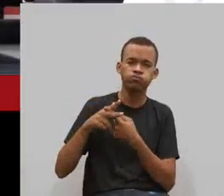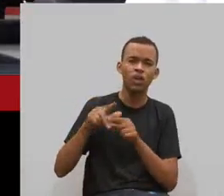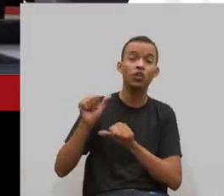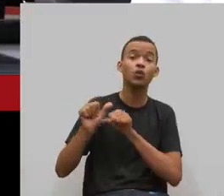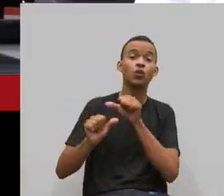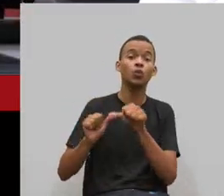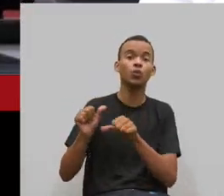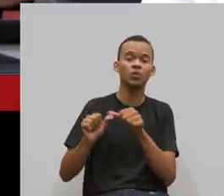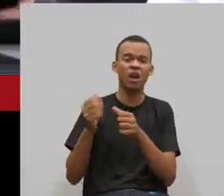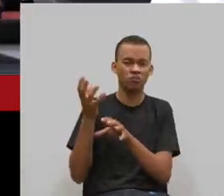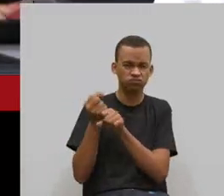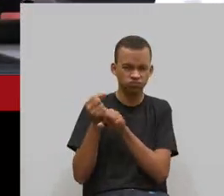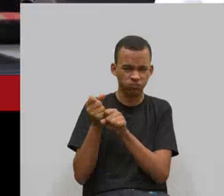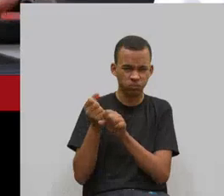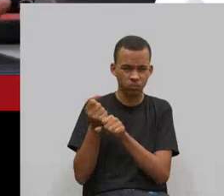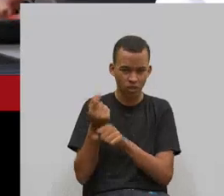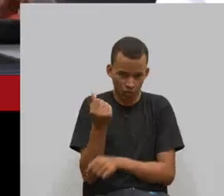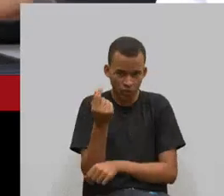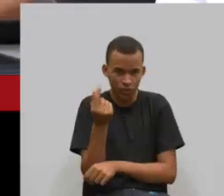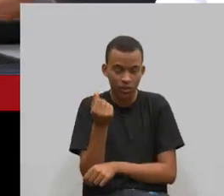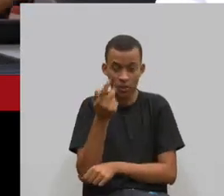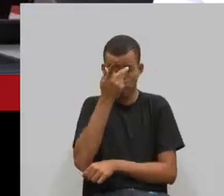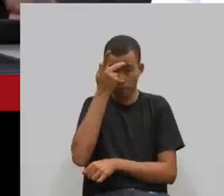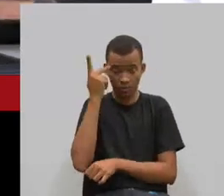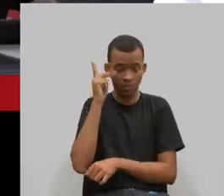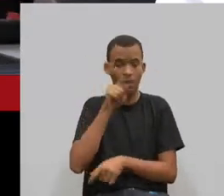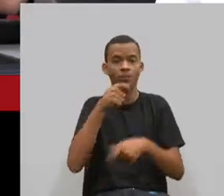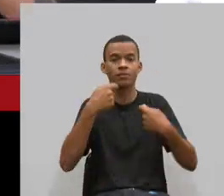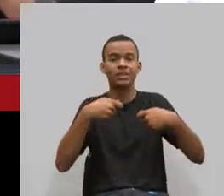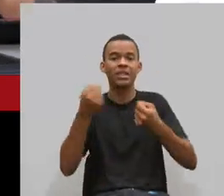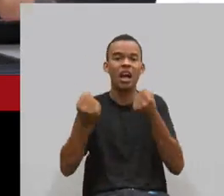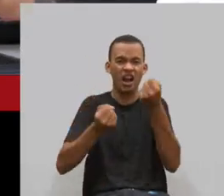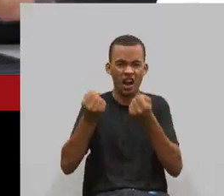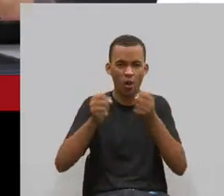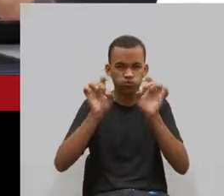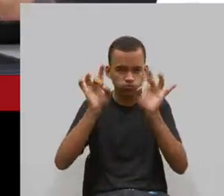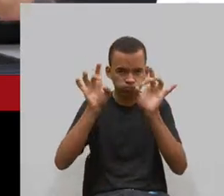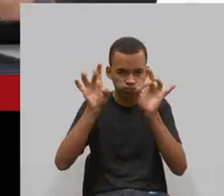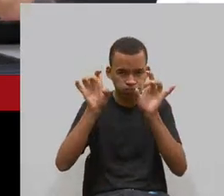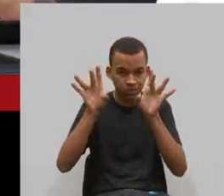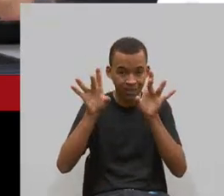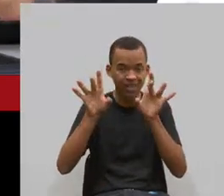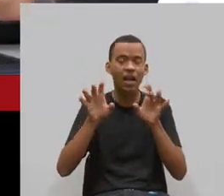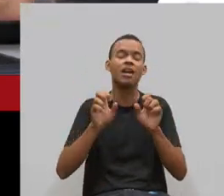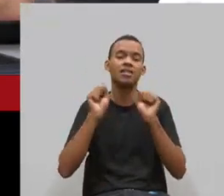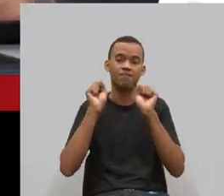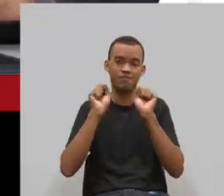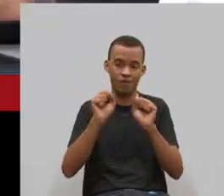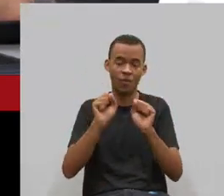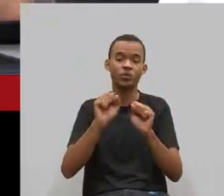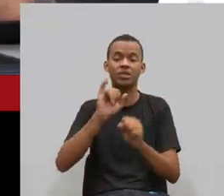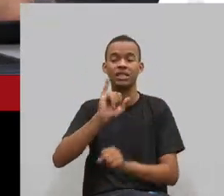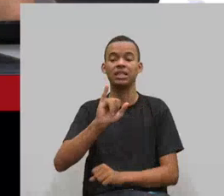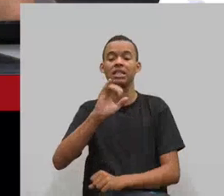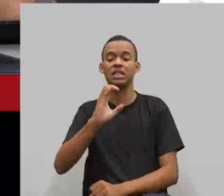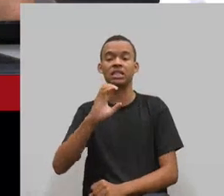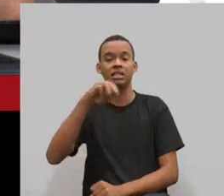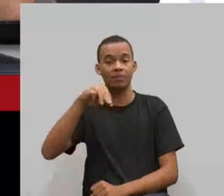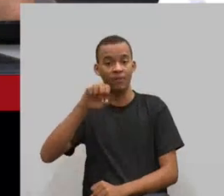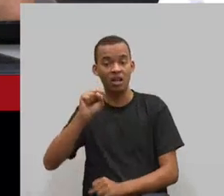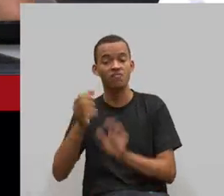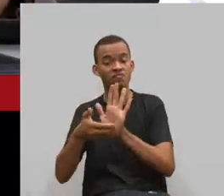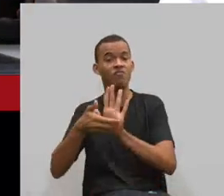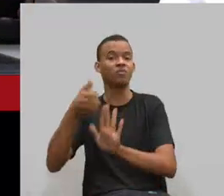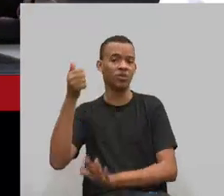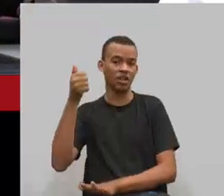especiais pessoas com deficiência tinham direito de comprar um carro sem smms no valor até de 70.000 mas geralmente